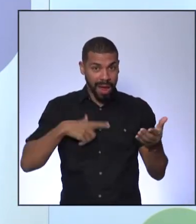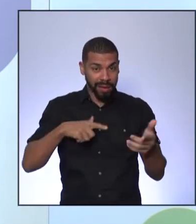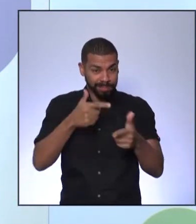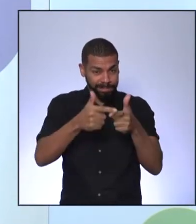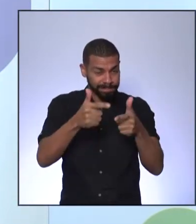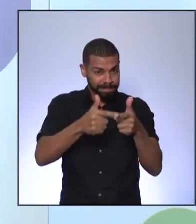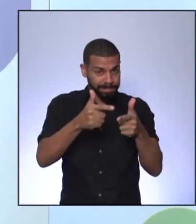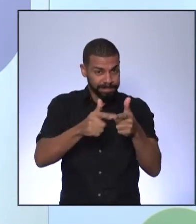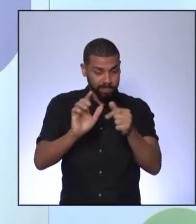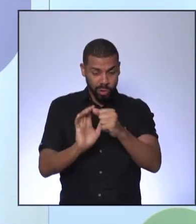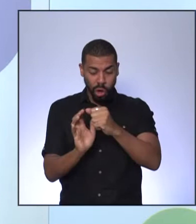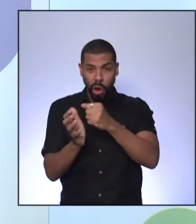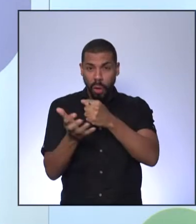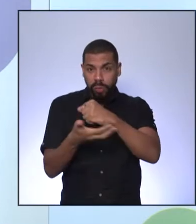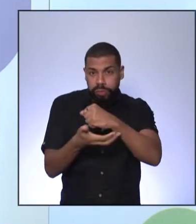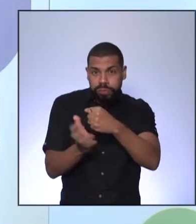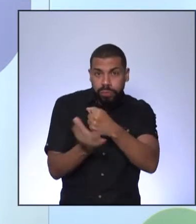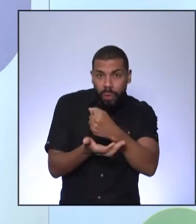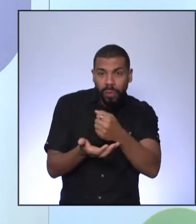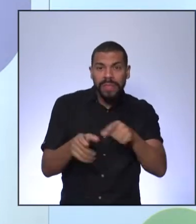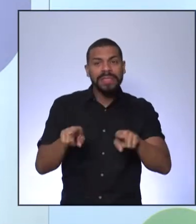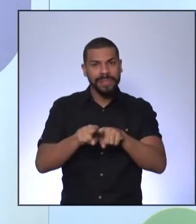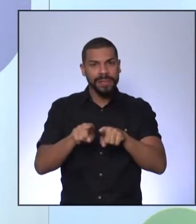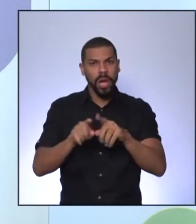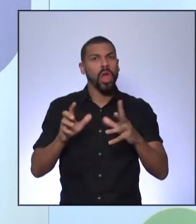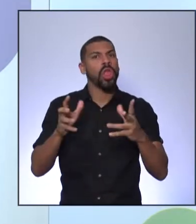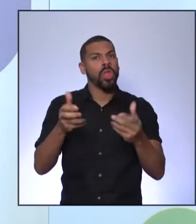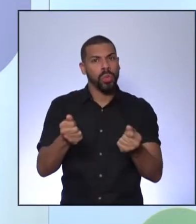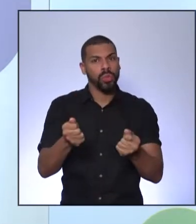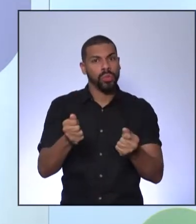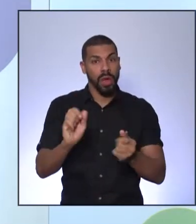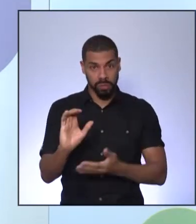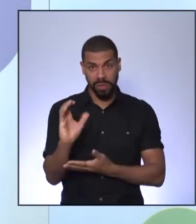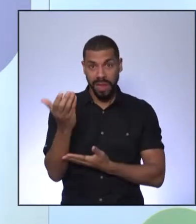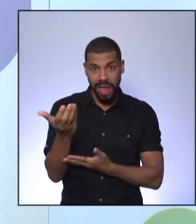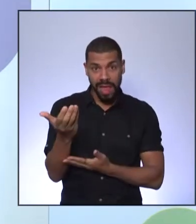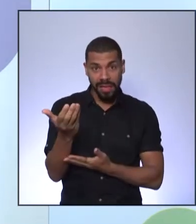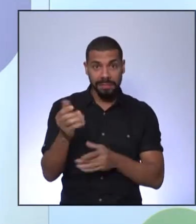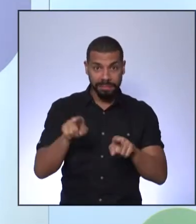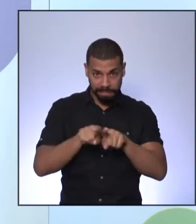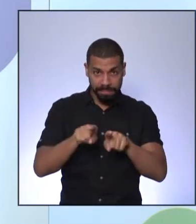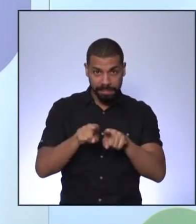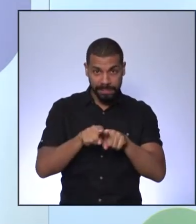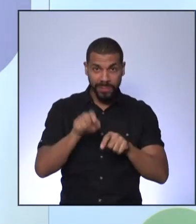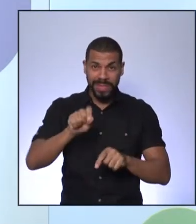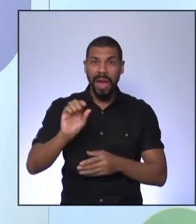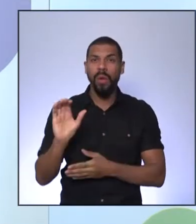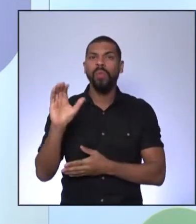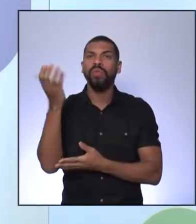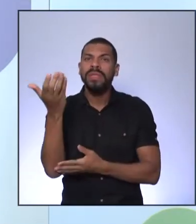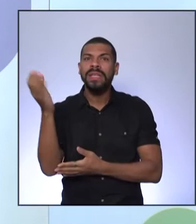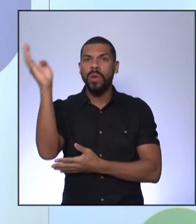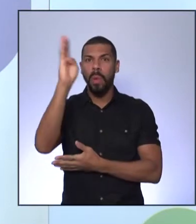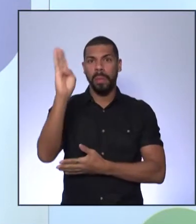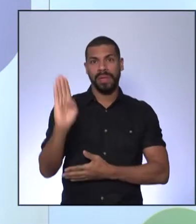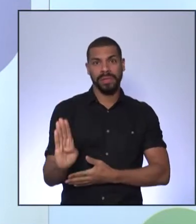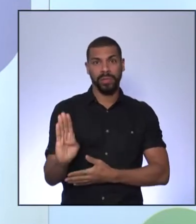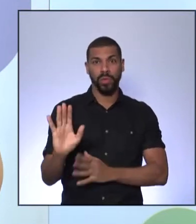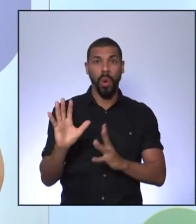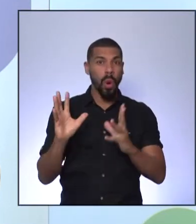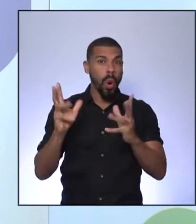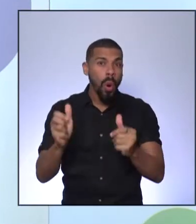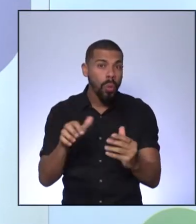causa, e no nosso caso, mundialmente falando. Está causando no Brasil e em vários outros locais no